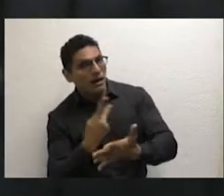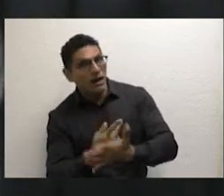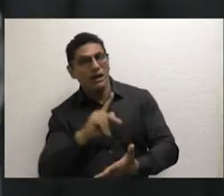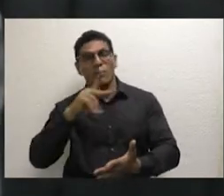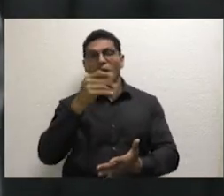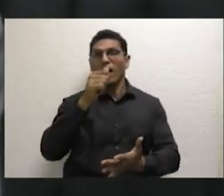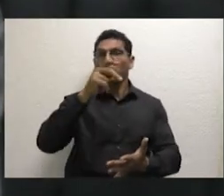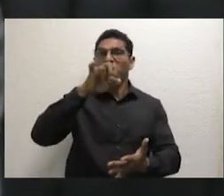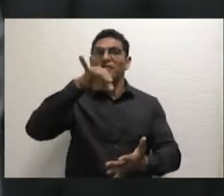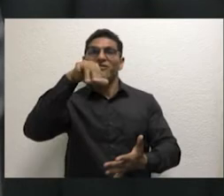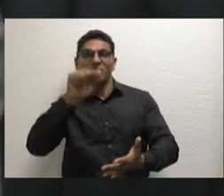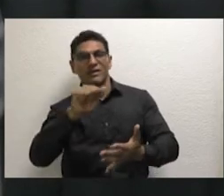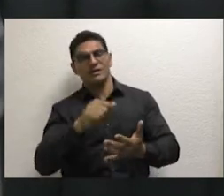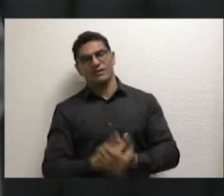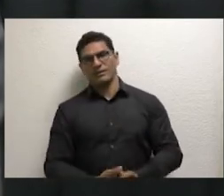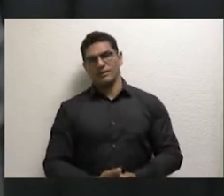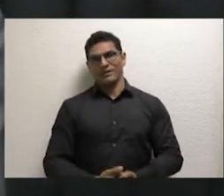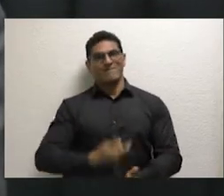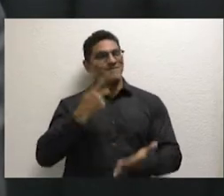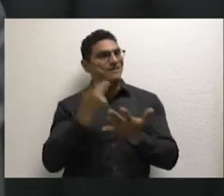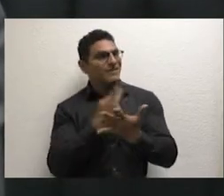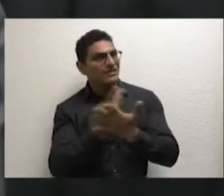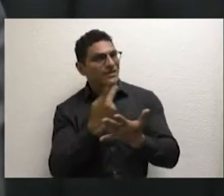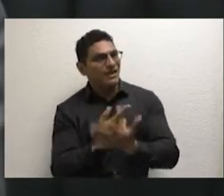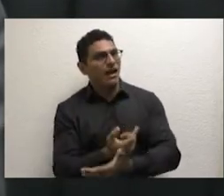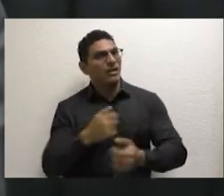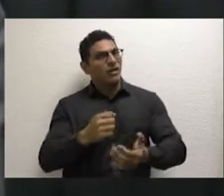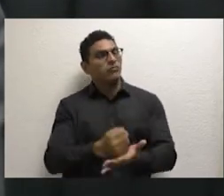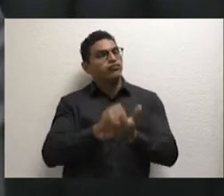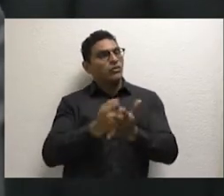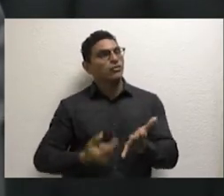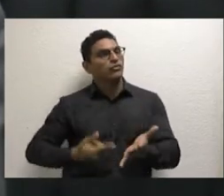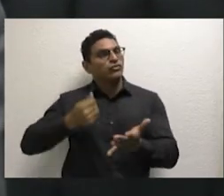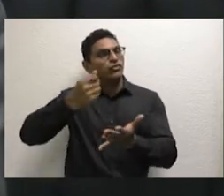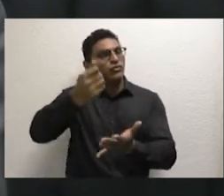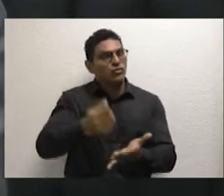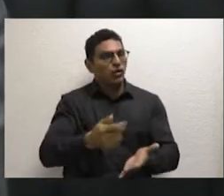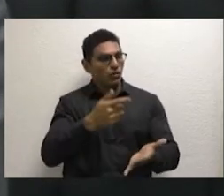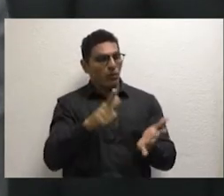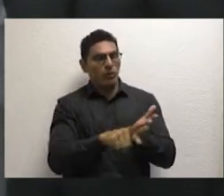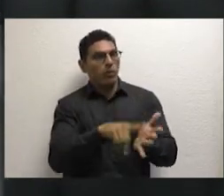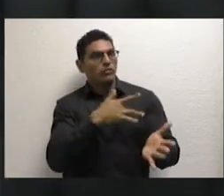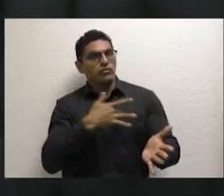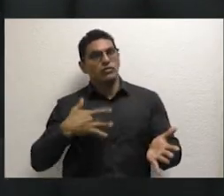se apropriando de forma indevida do dinheiro do plano de saúde